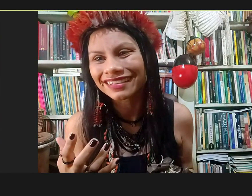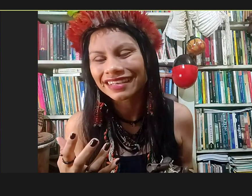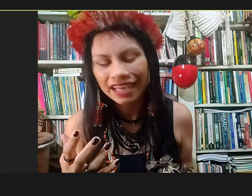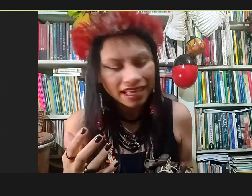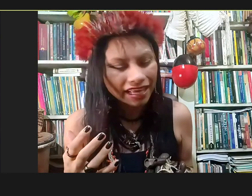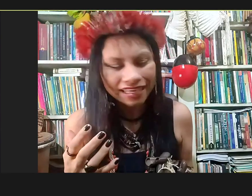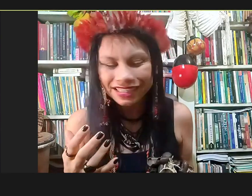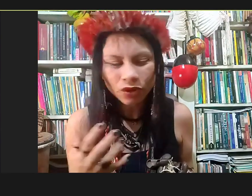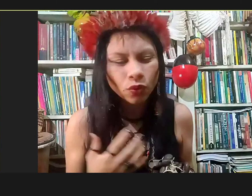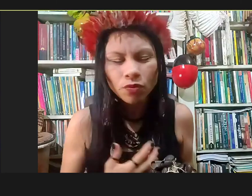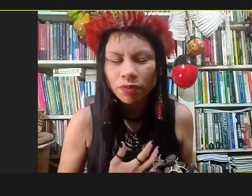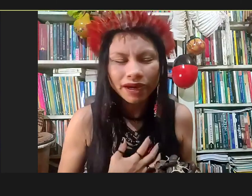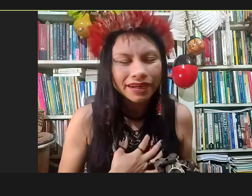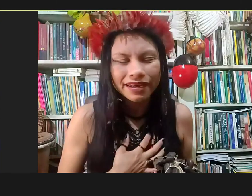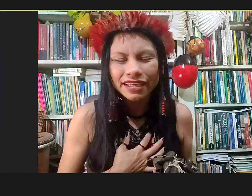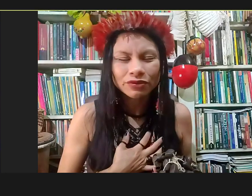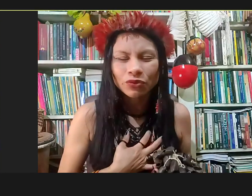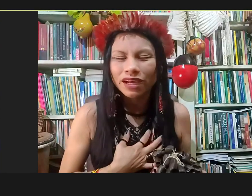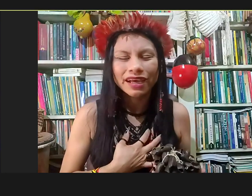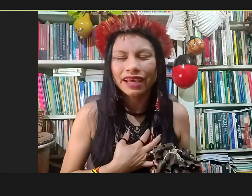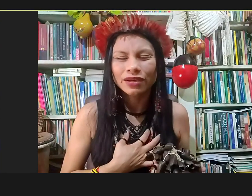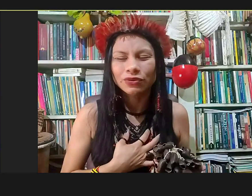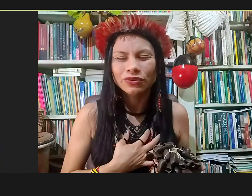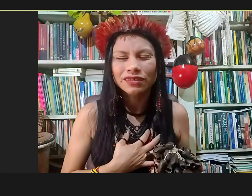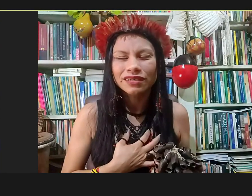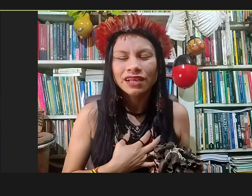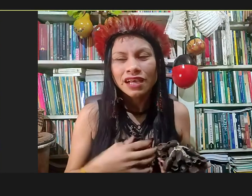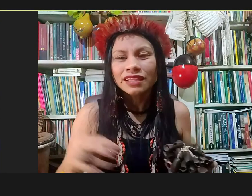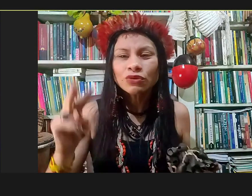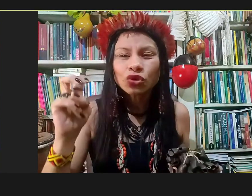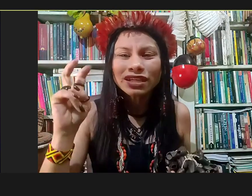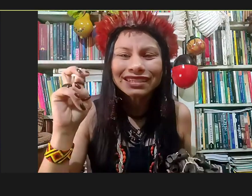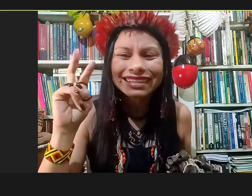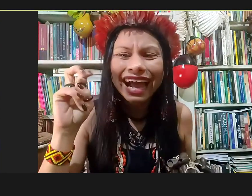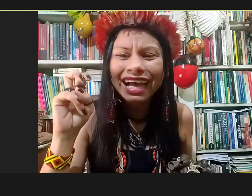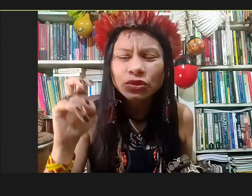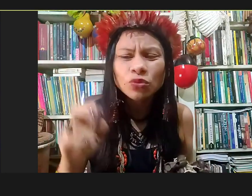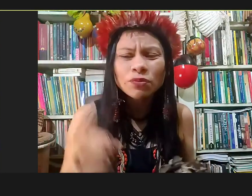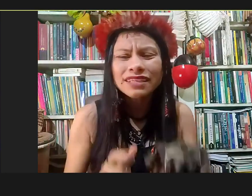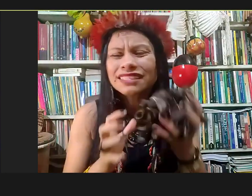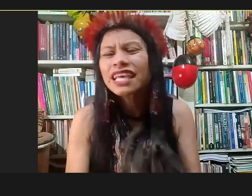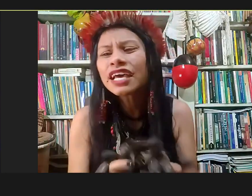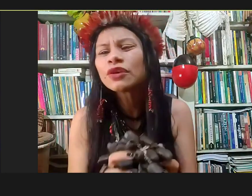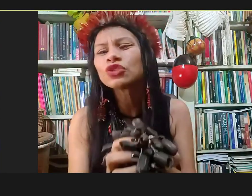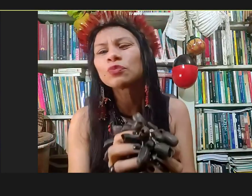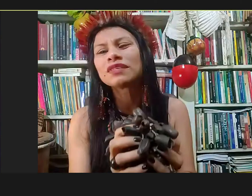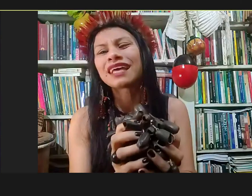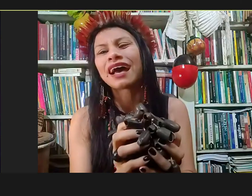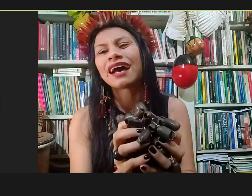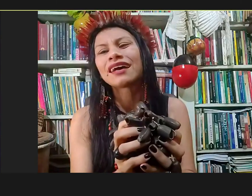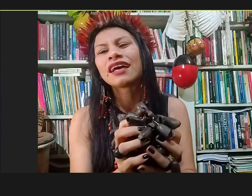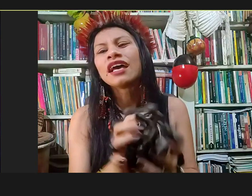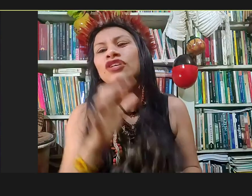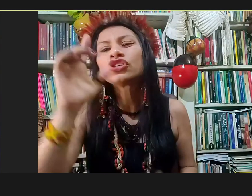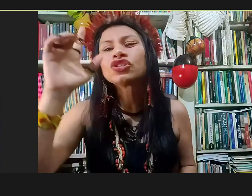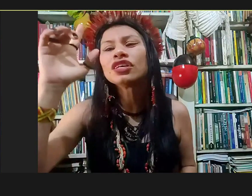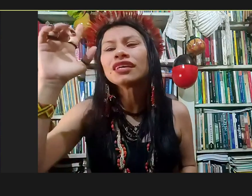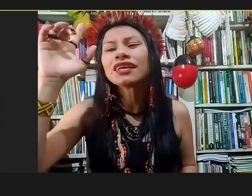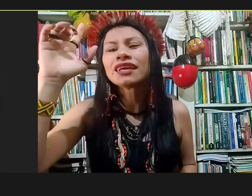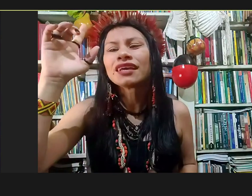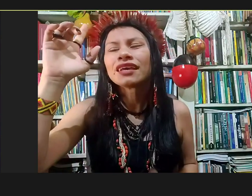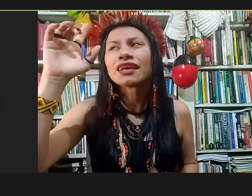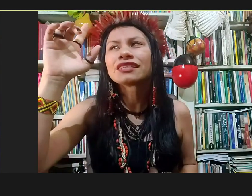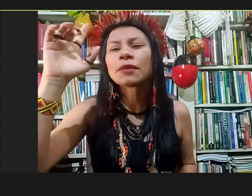chorar. Essa culpa eu não carrego. Não sou letrado, mas sei onde pisar. De